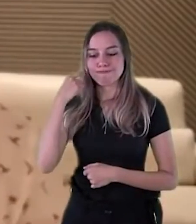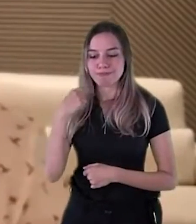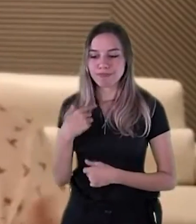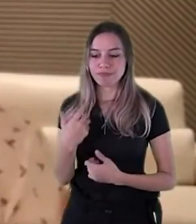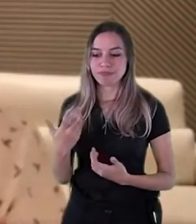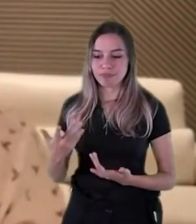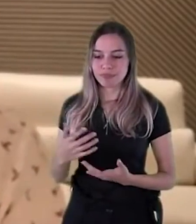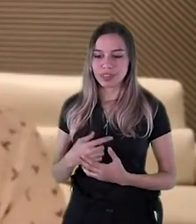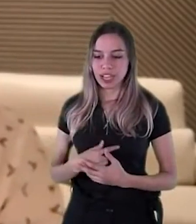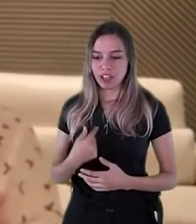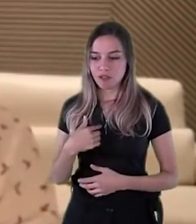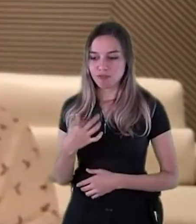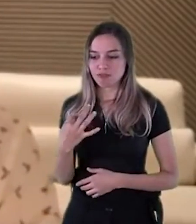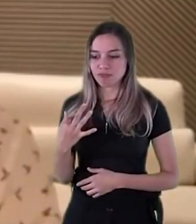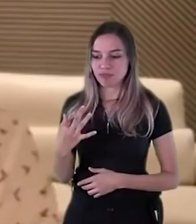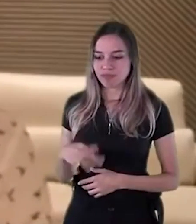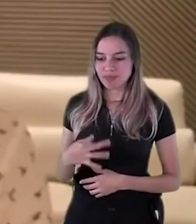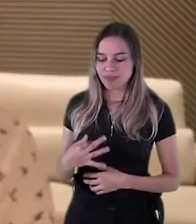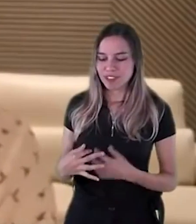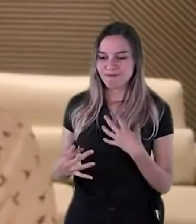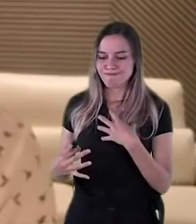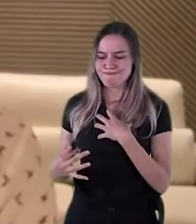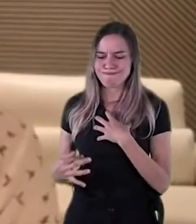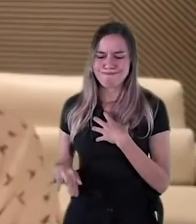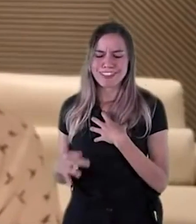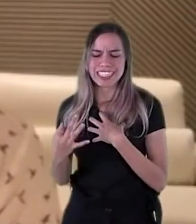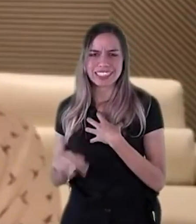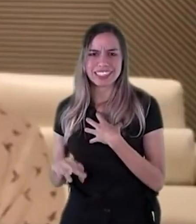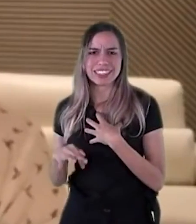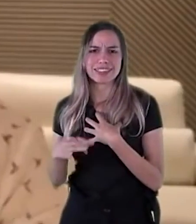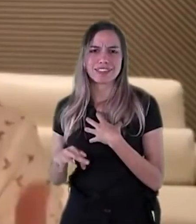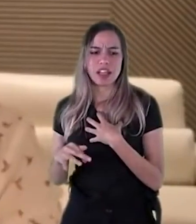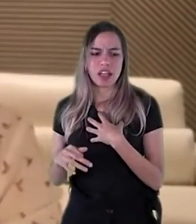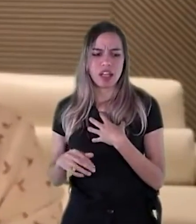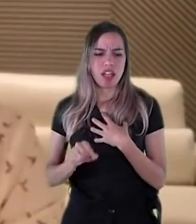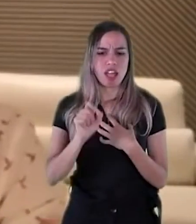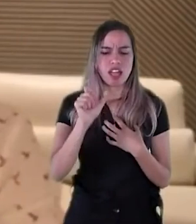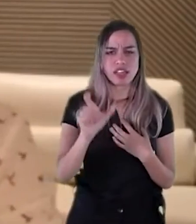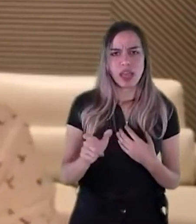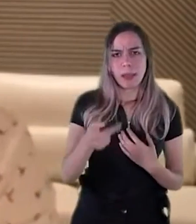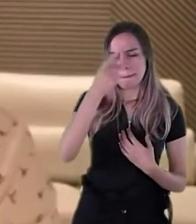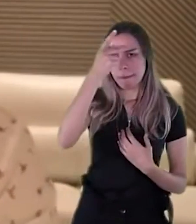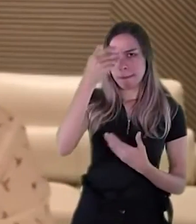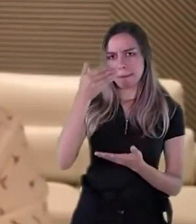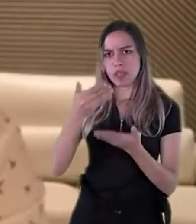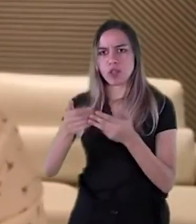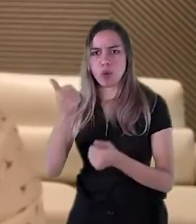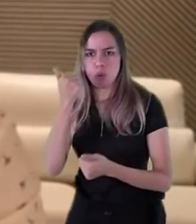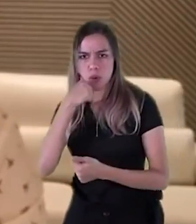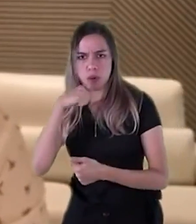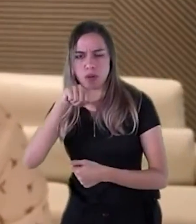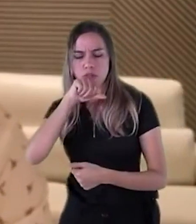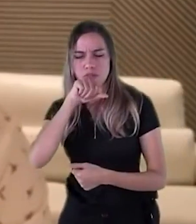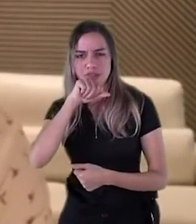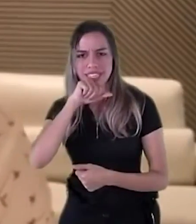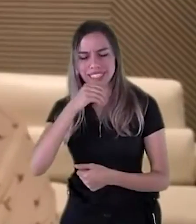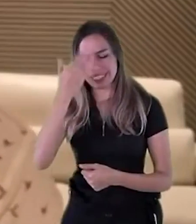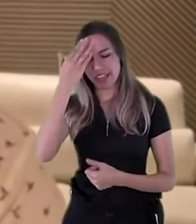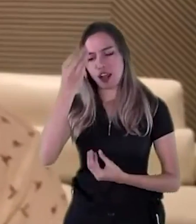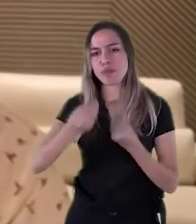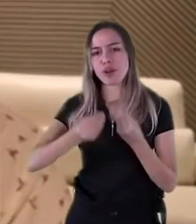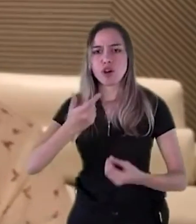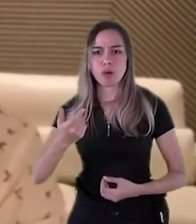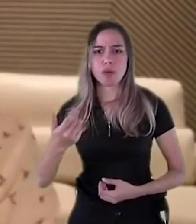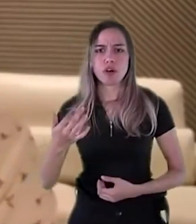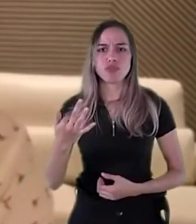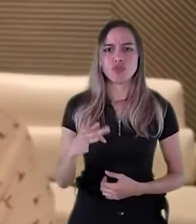mexe tanto, mas tanto. Quem já perdeu a mãe sabe. Meu profundo respeito por quem está perdendo suas mães neste